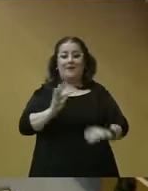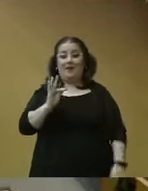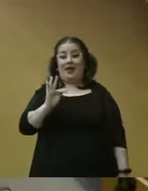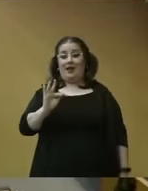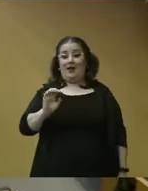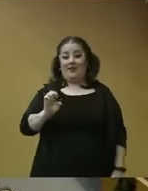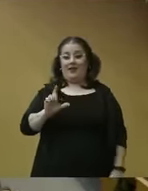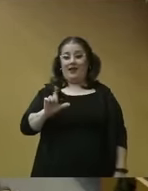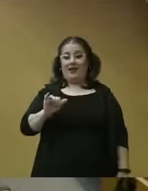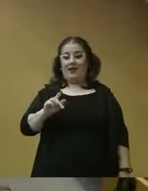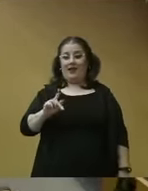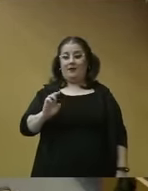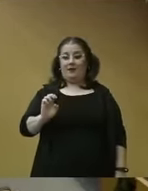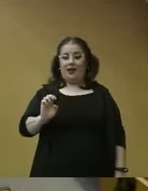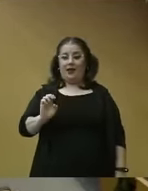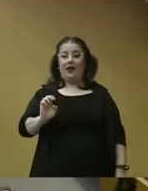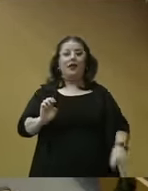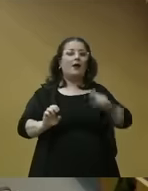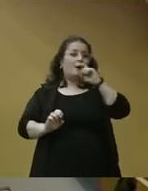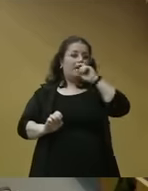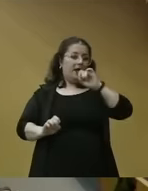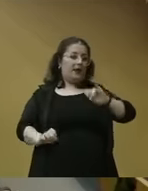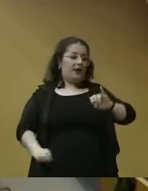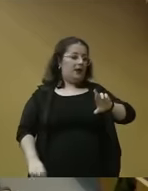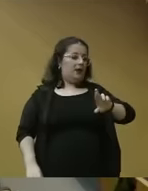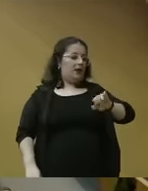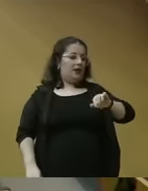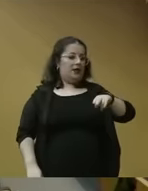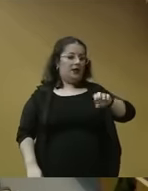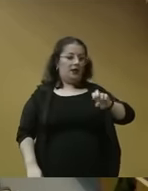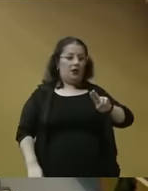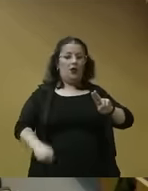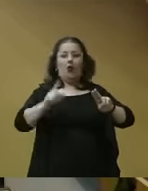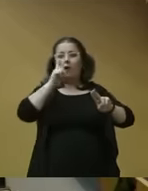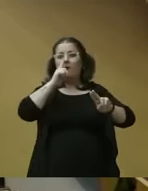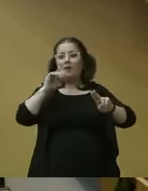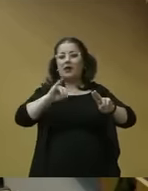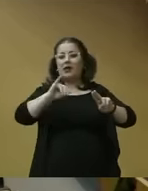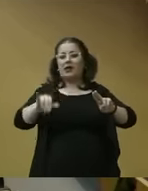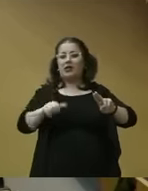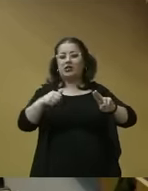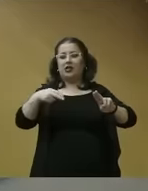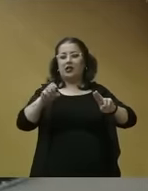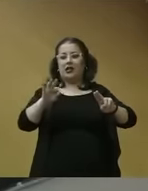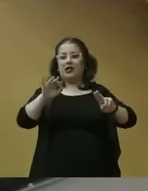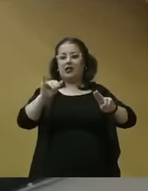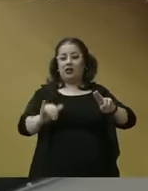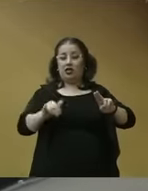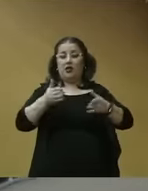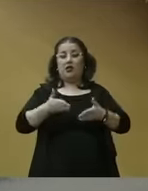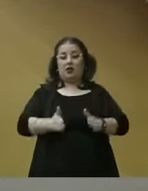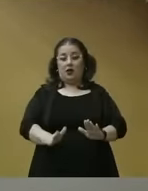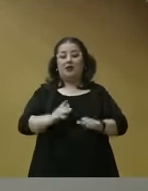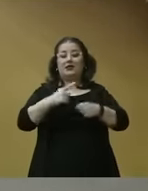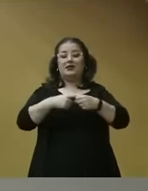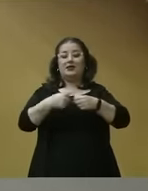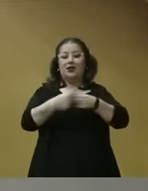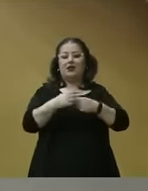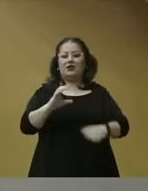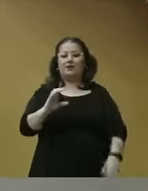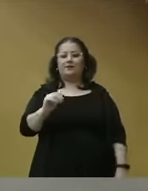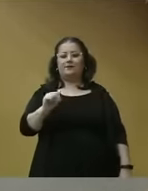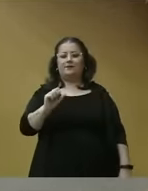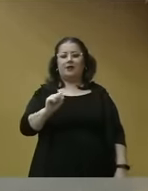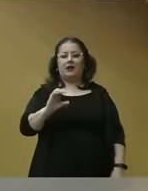Felipe Lourenço Galeschi, filho de Irineu Galeschi e Janete Alves Lourenço, natural de Cascavel, Paraná.